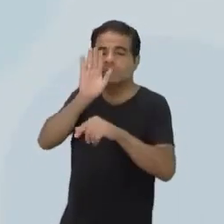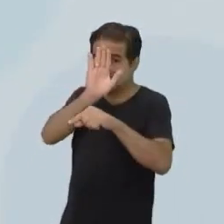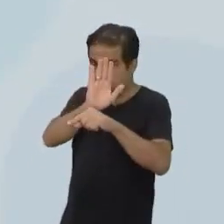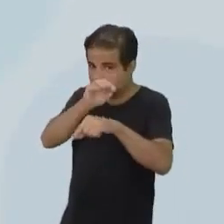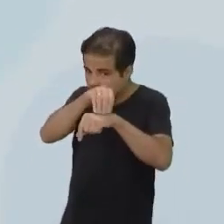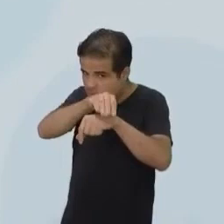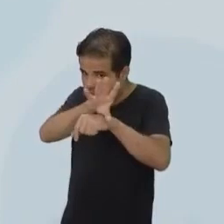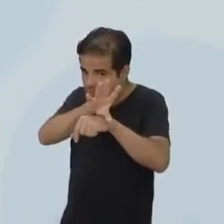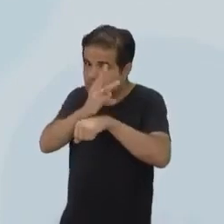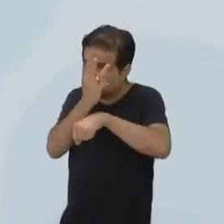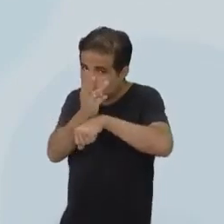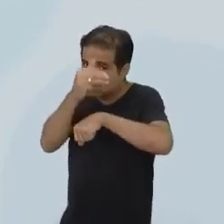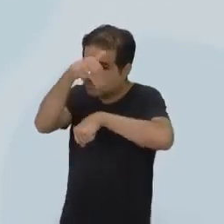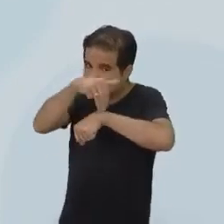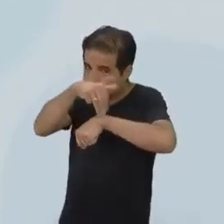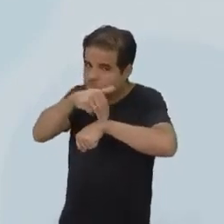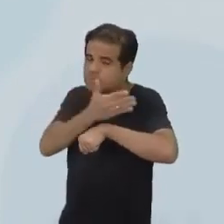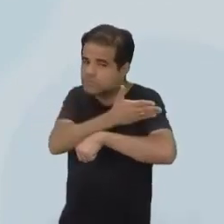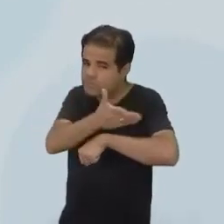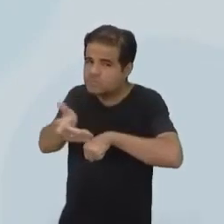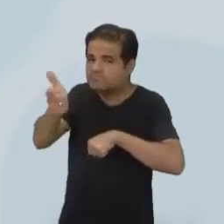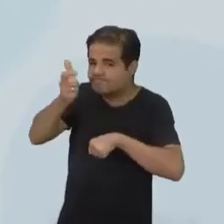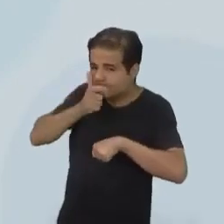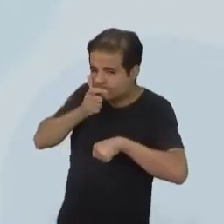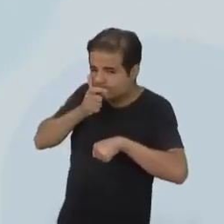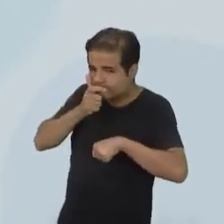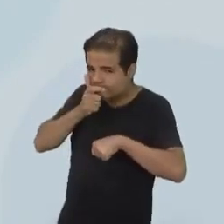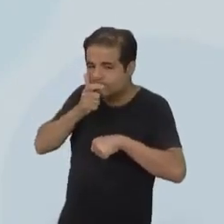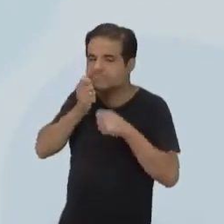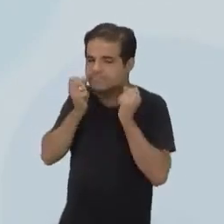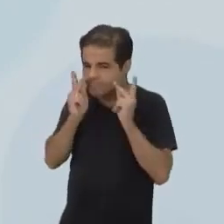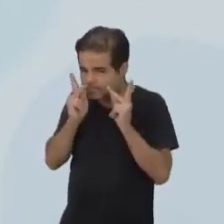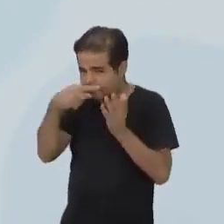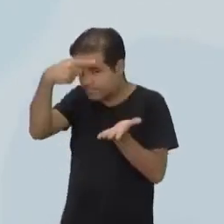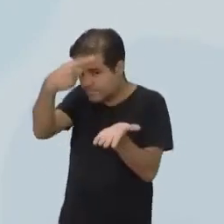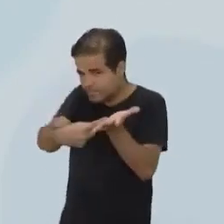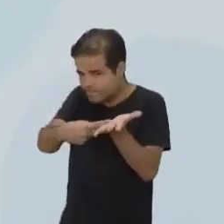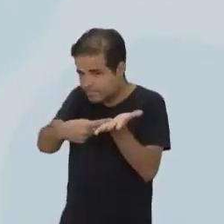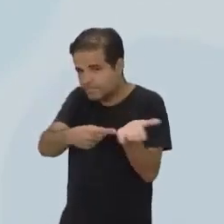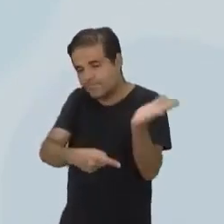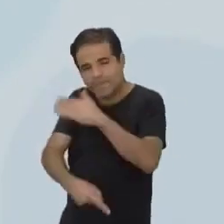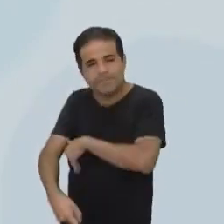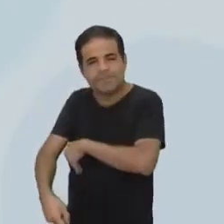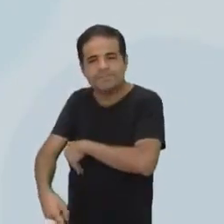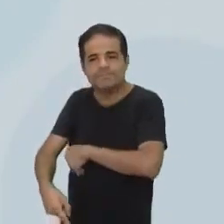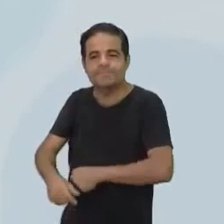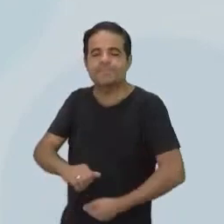deixar aí 3 minutinhos para vocês observarem, tá certo? Vamos lá?